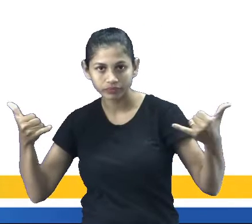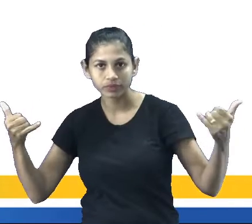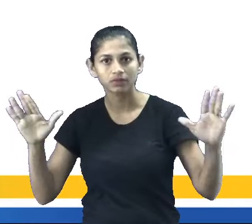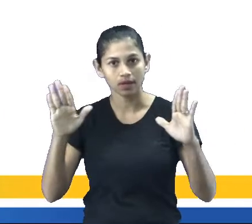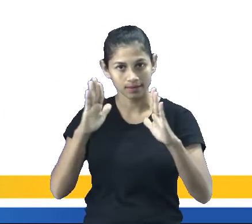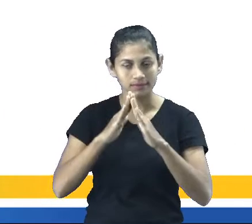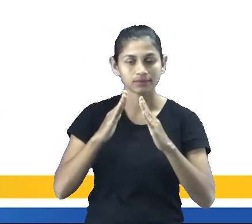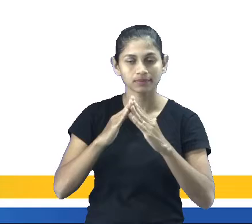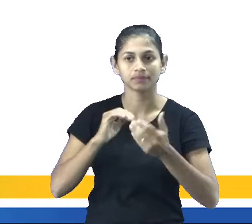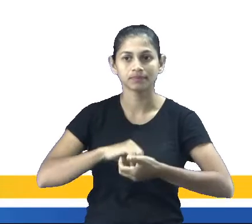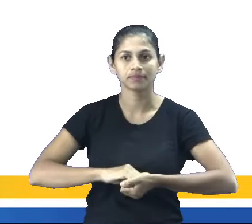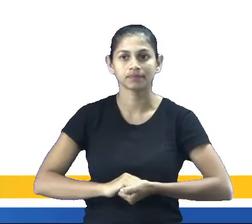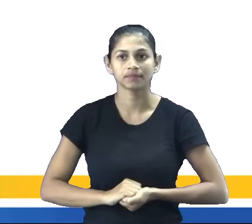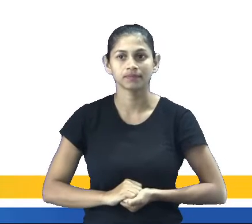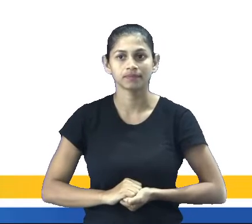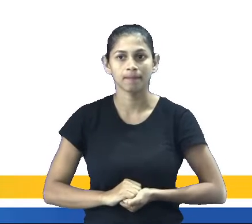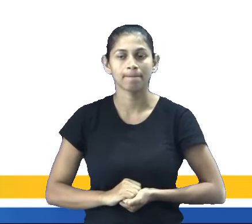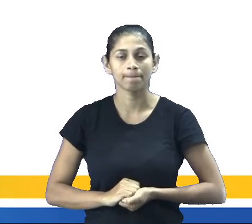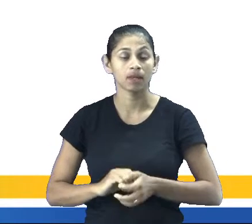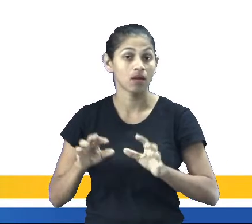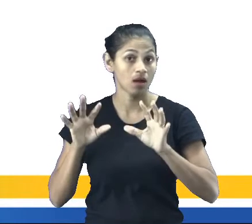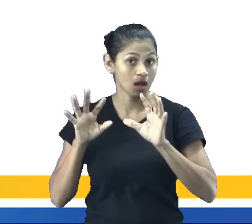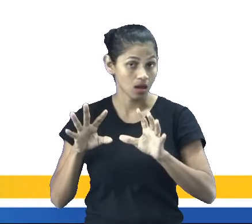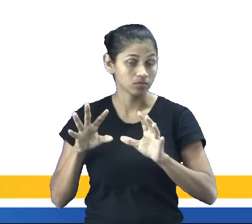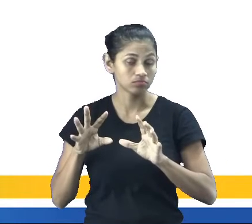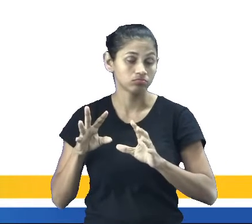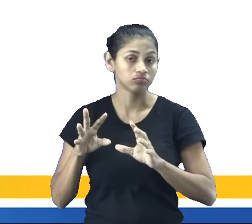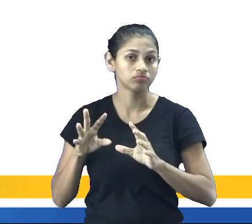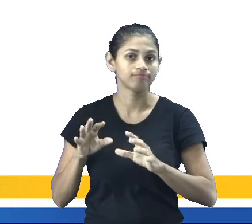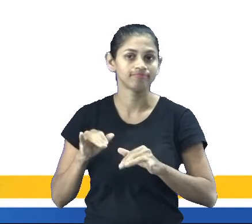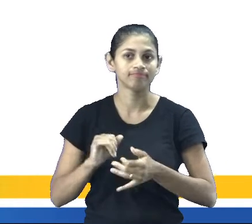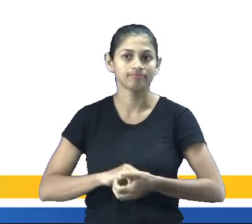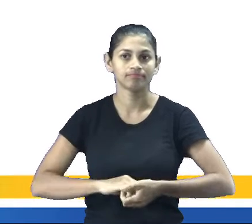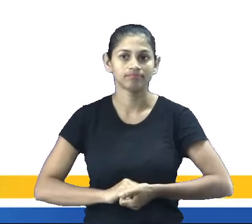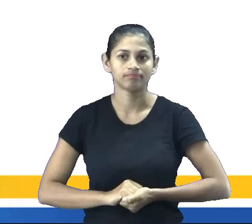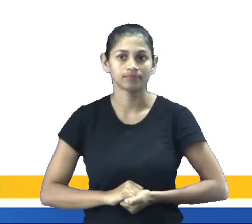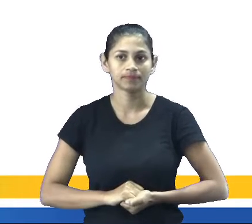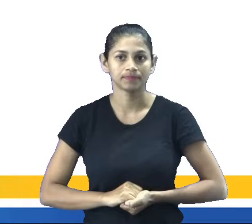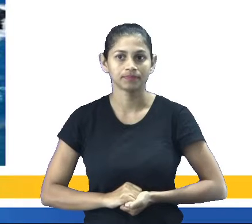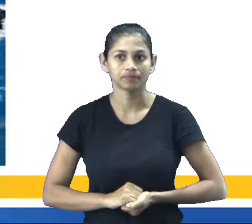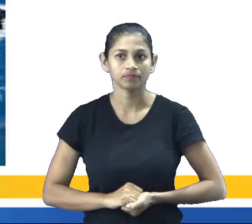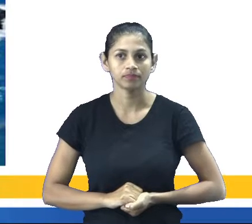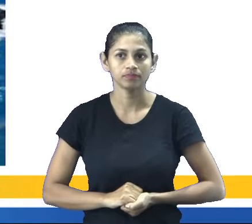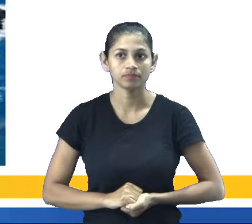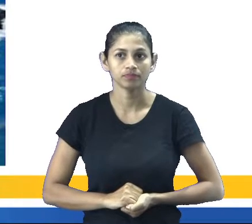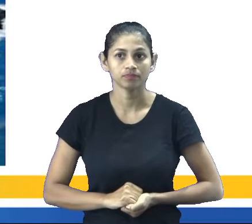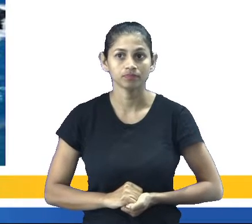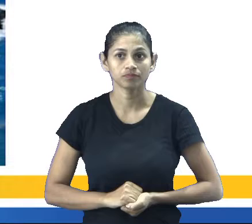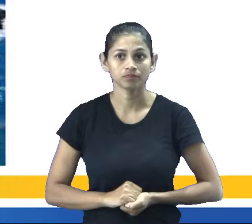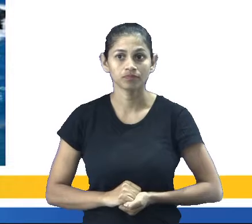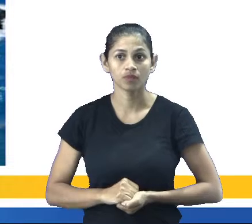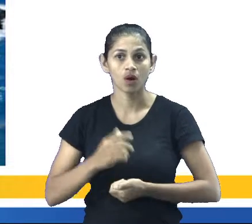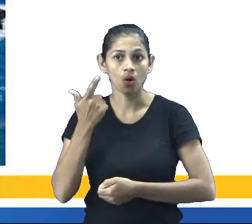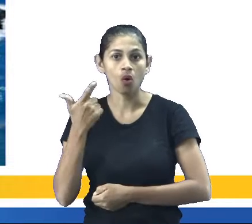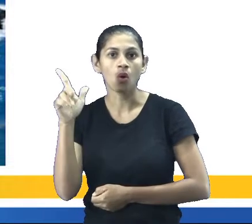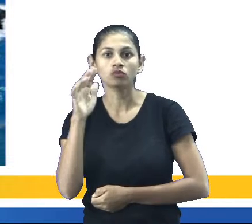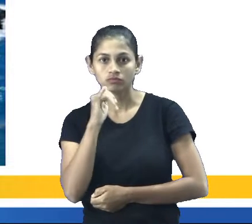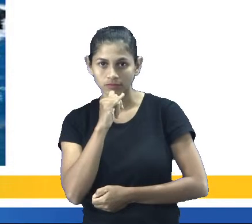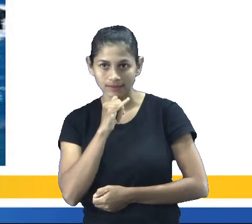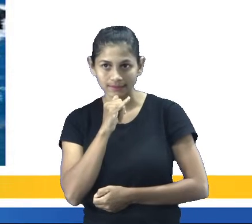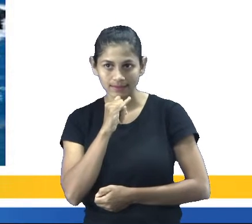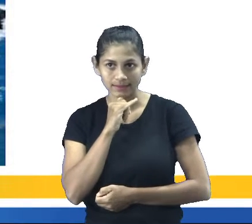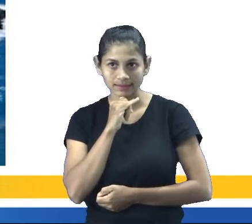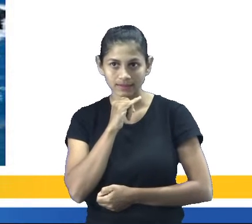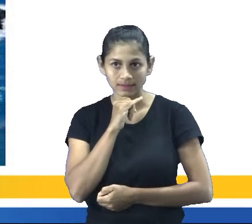elétrica. Então é assim que funciona, né, a energia eólica. E aqui, ó, como exemplo, a gente tem a